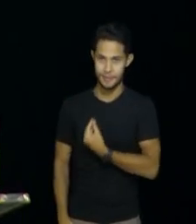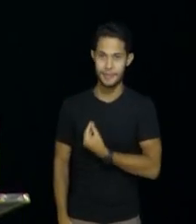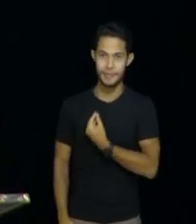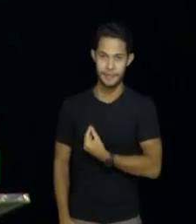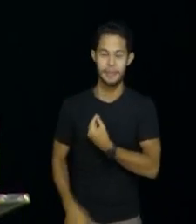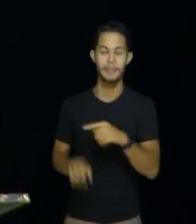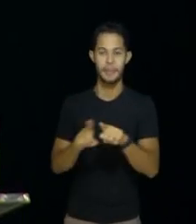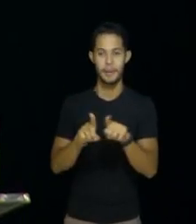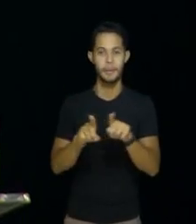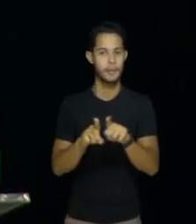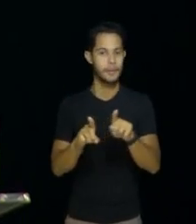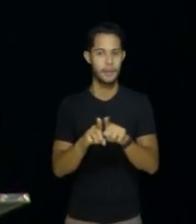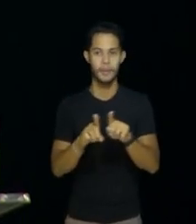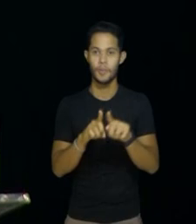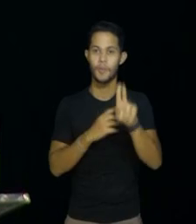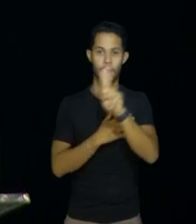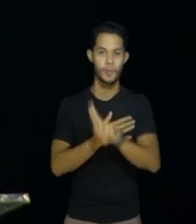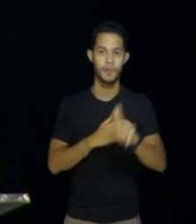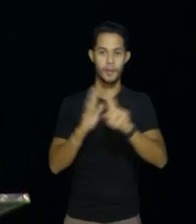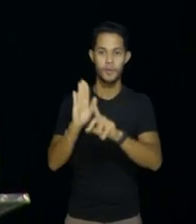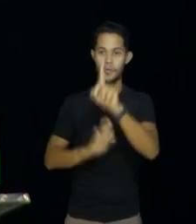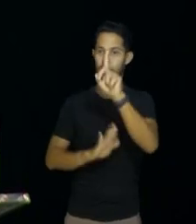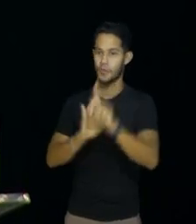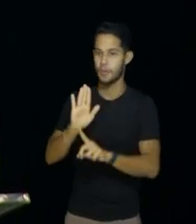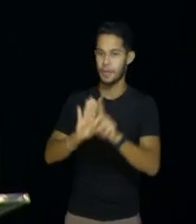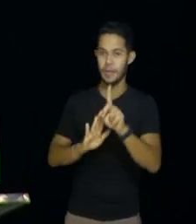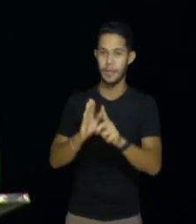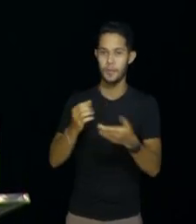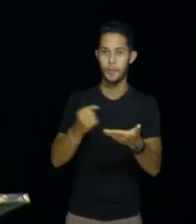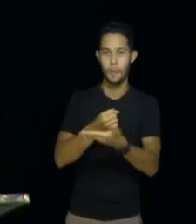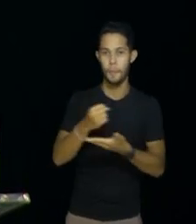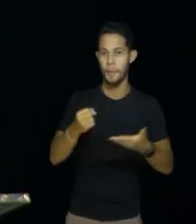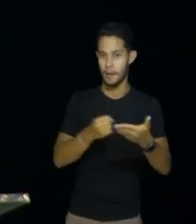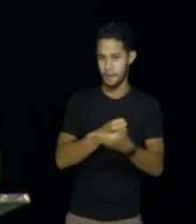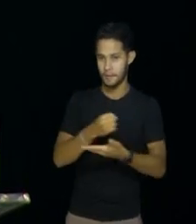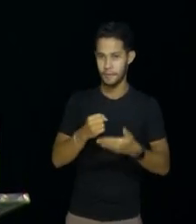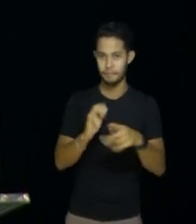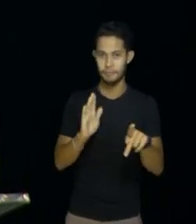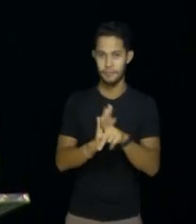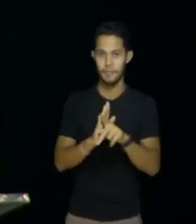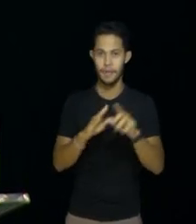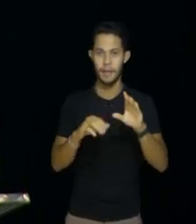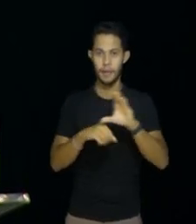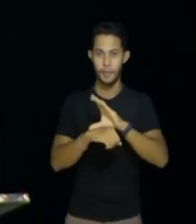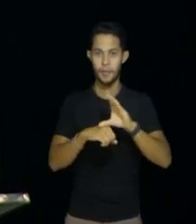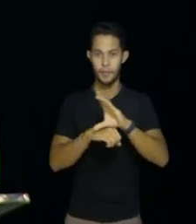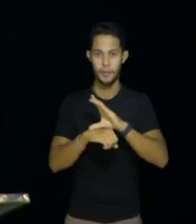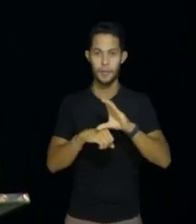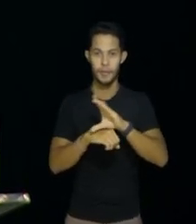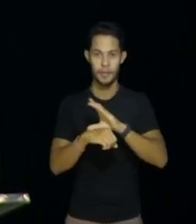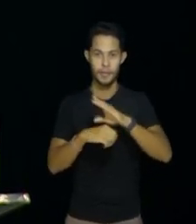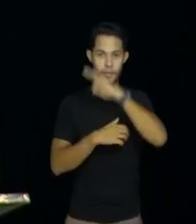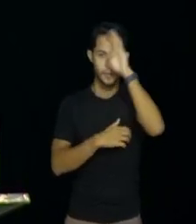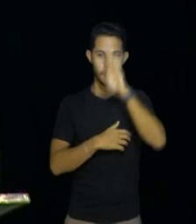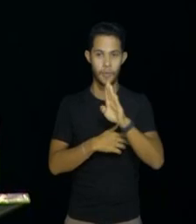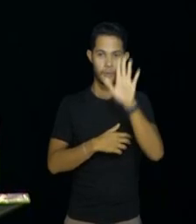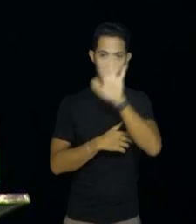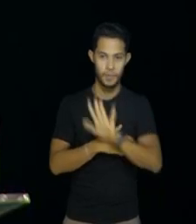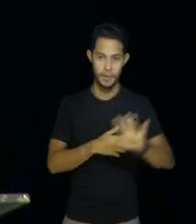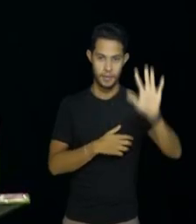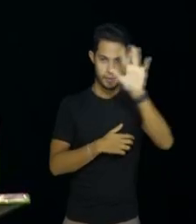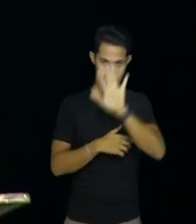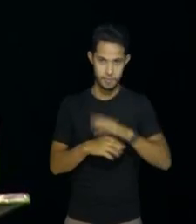usufruir dos outros direitos fundamentais da nossa Carta Magna, que é a Constituição da República Federativa do Brasil. E aqui eu quero